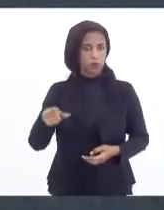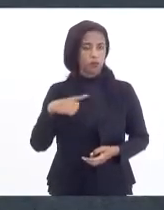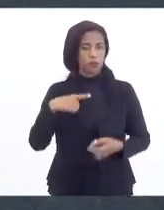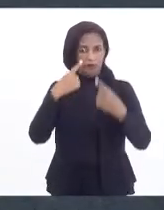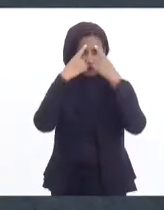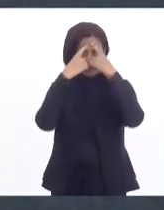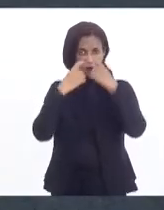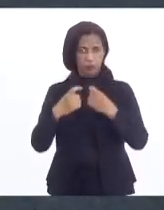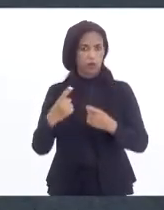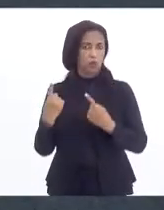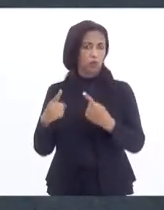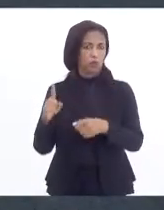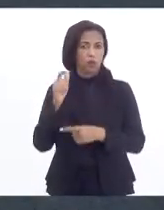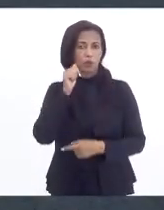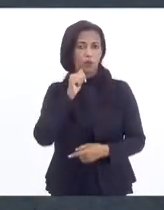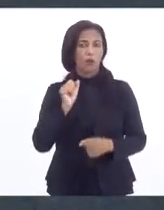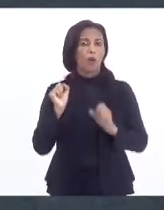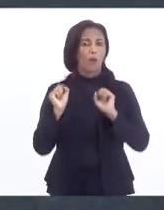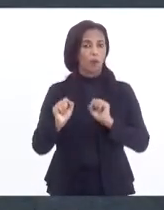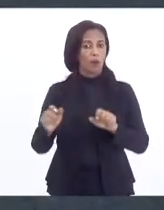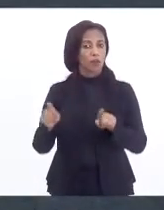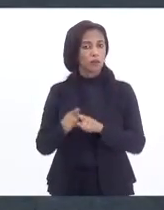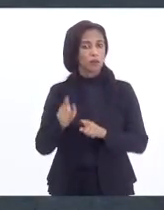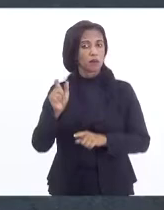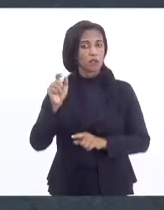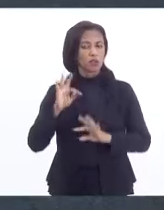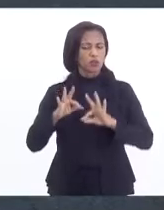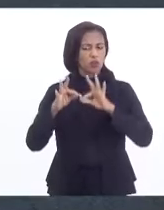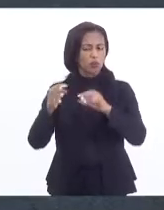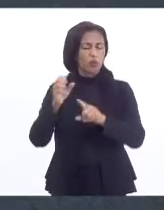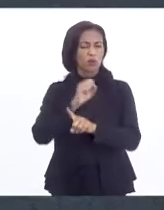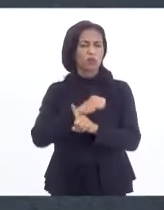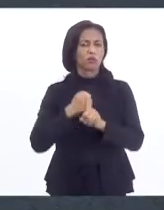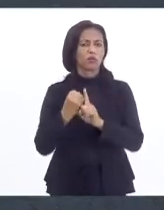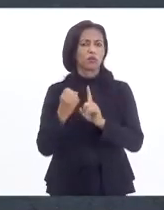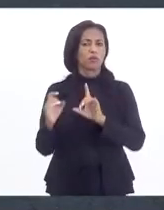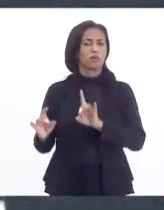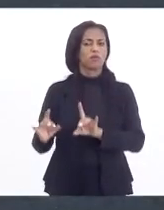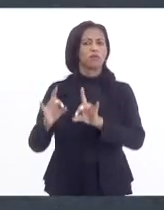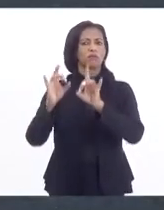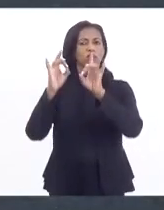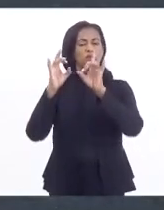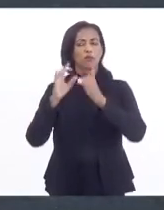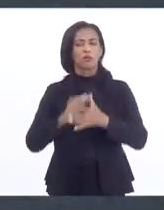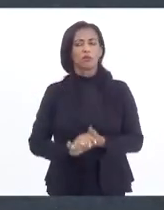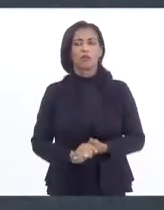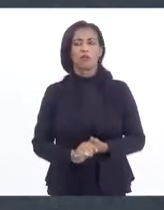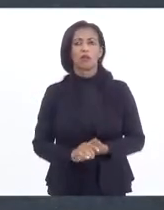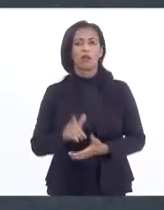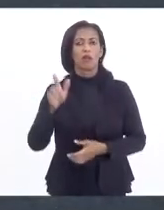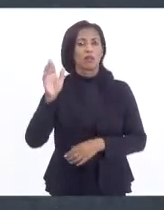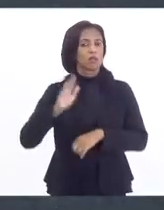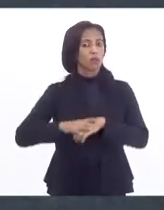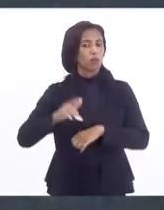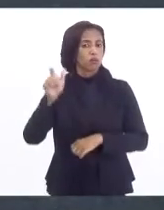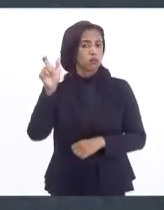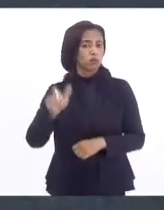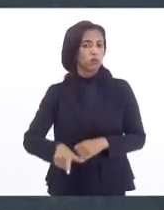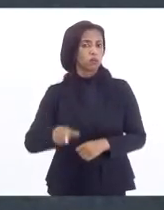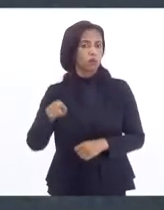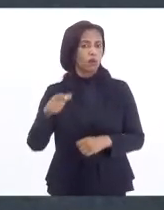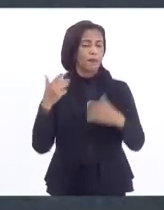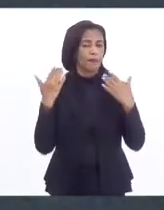mulheres possa também recair sobre toda a sociedade, em especial sobre esses homens. Muito